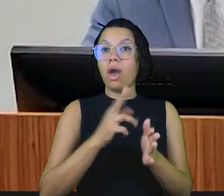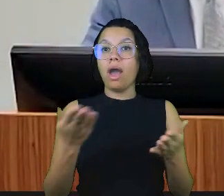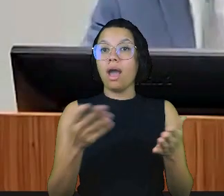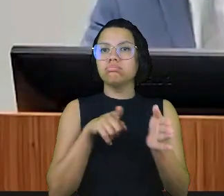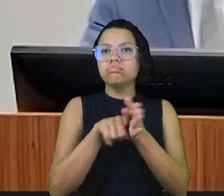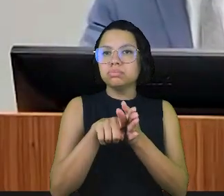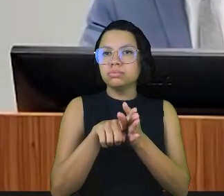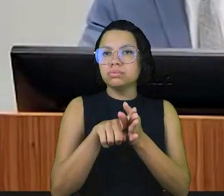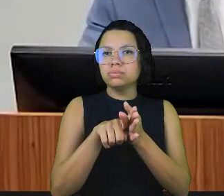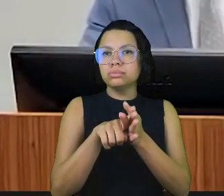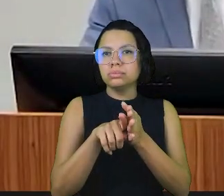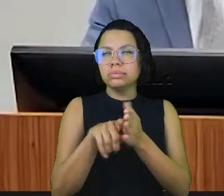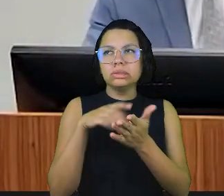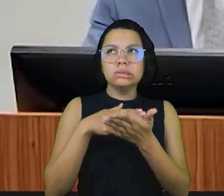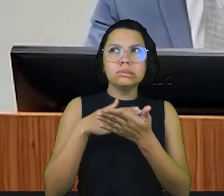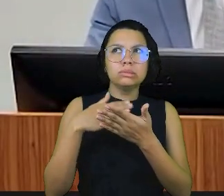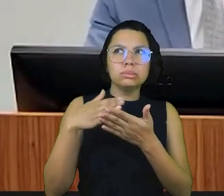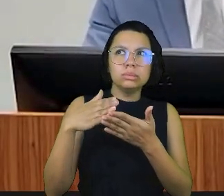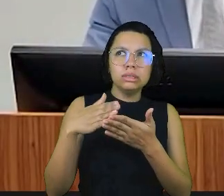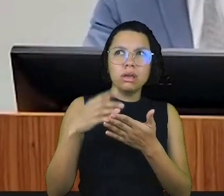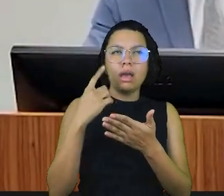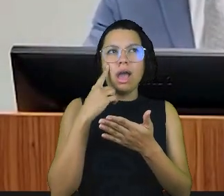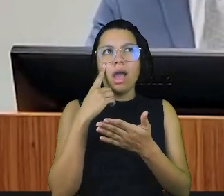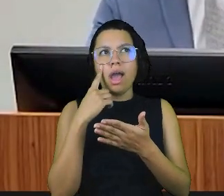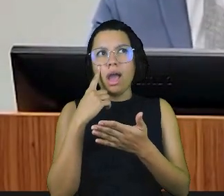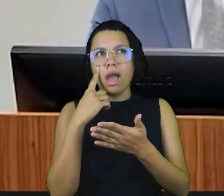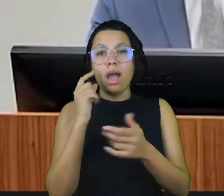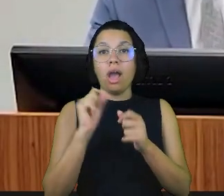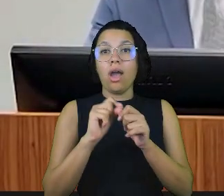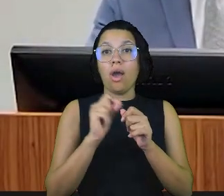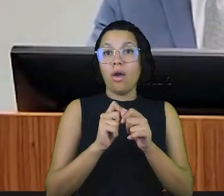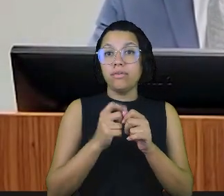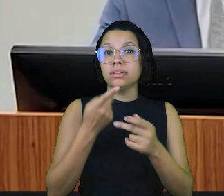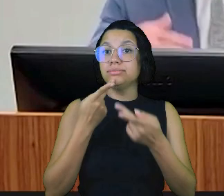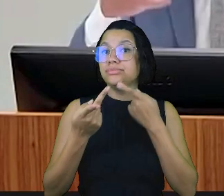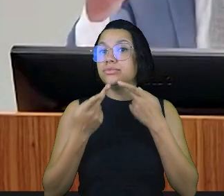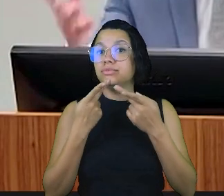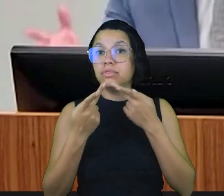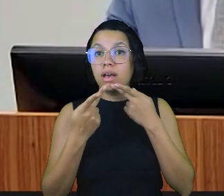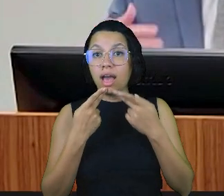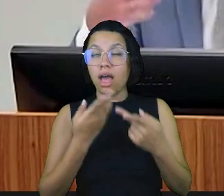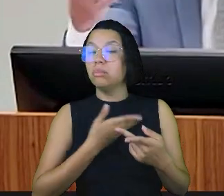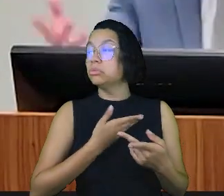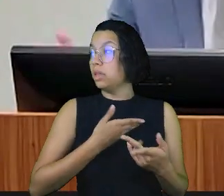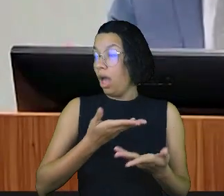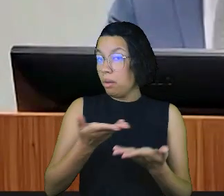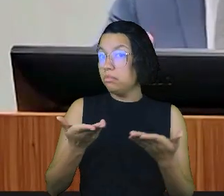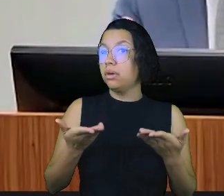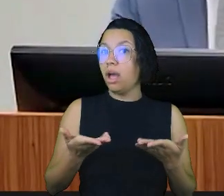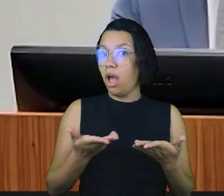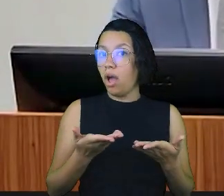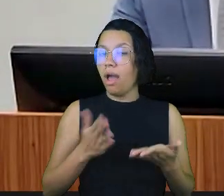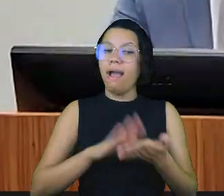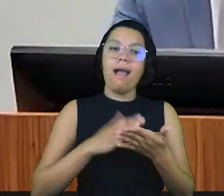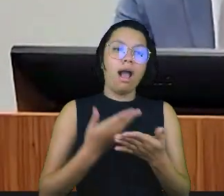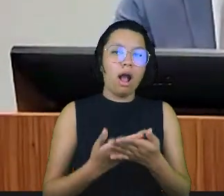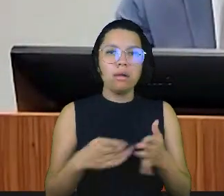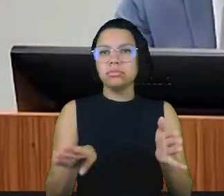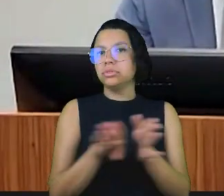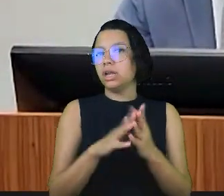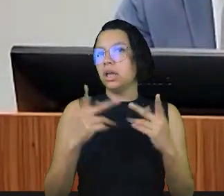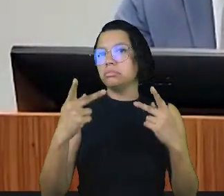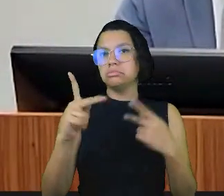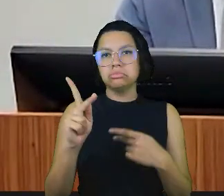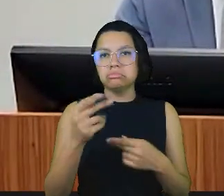essa pergunta, a princípio, e aí vejam, eu estou apenas fazendo colocações para os amigos, interpretem, cheguem aí às